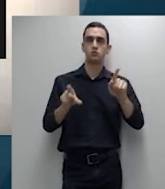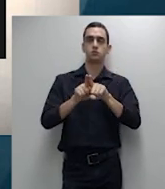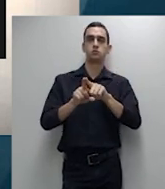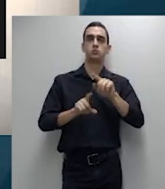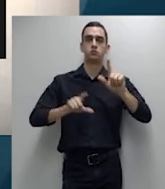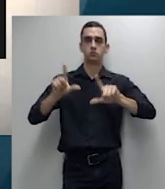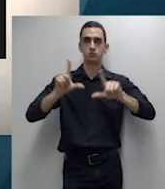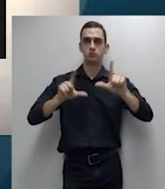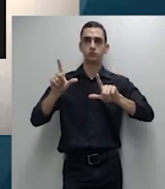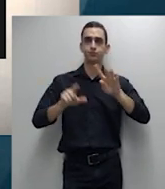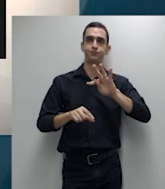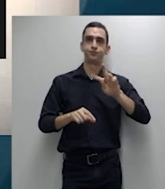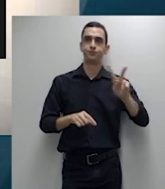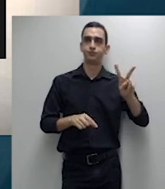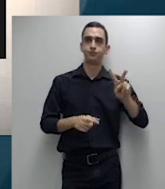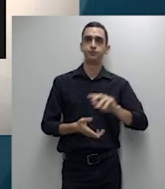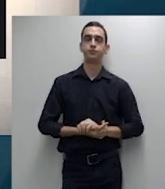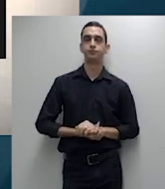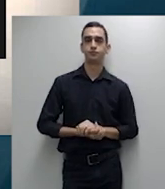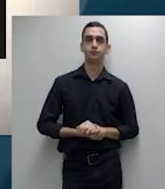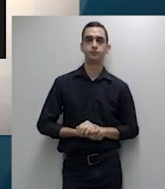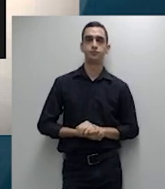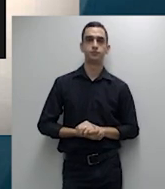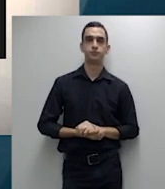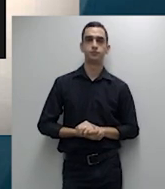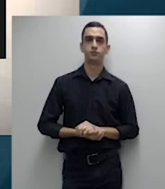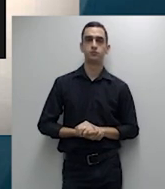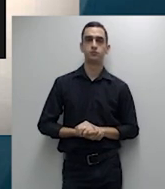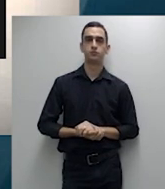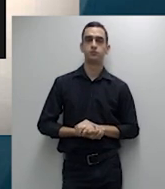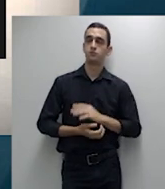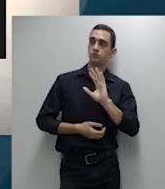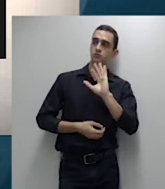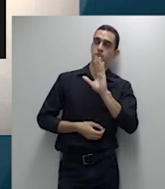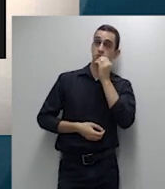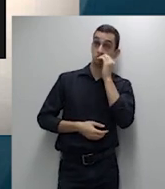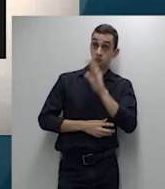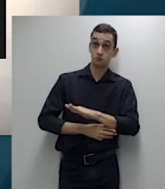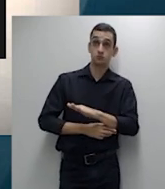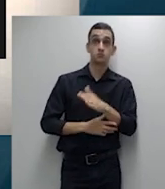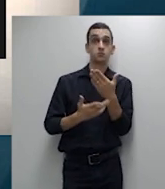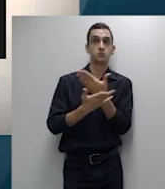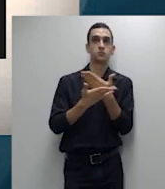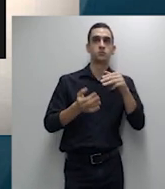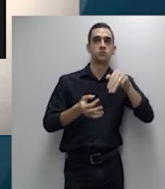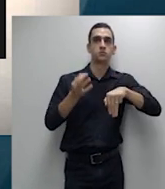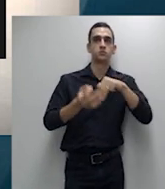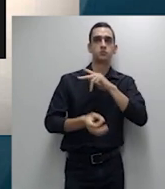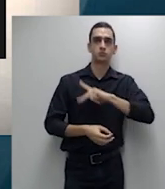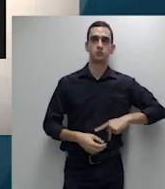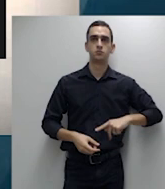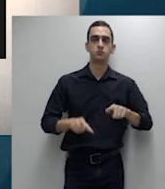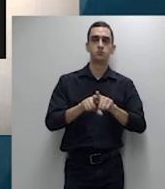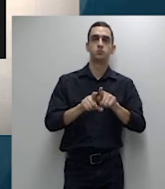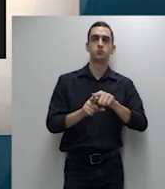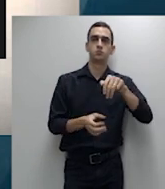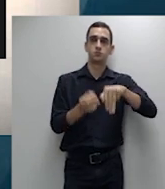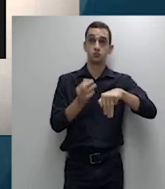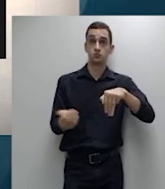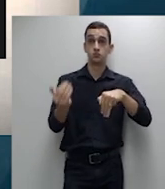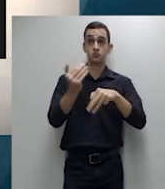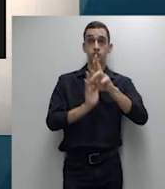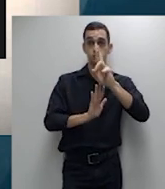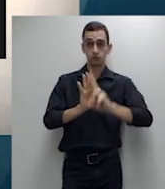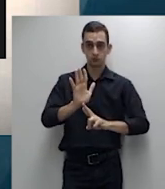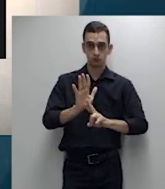nós conversar não Oi boa tarde Vinícius do presidente e relator neste